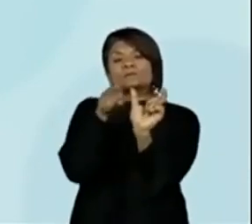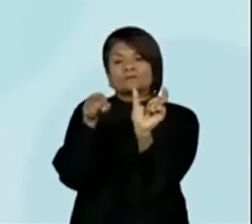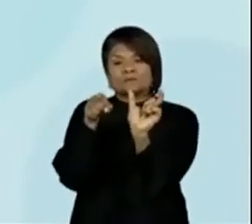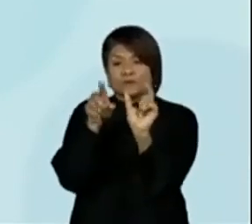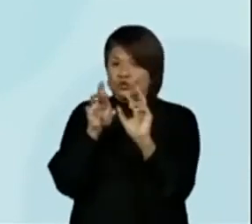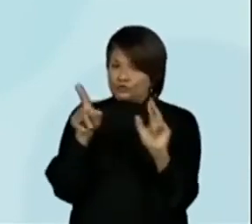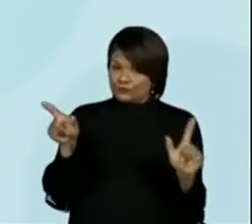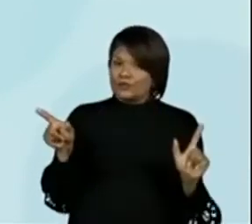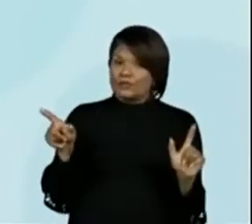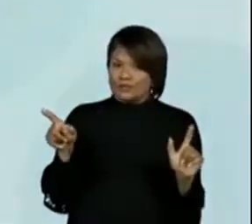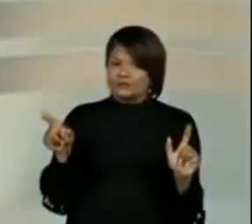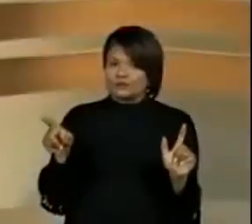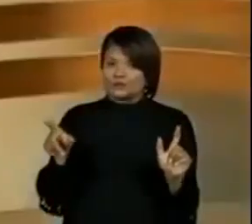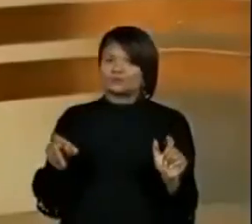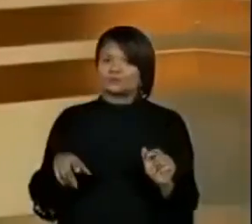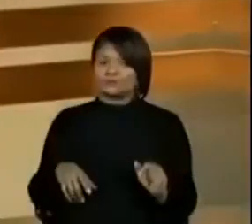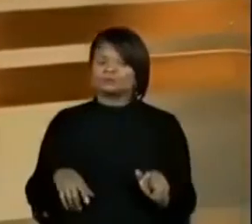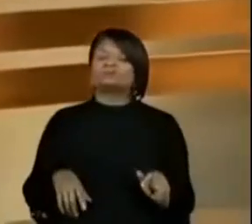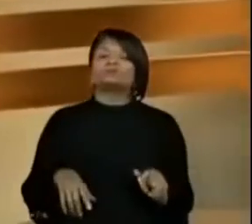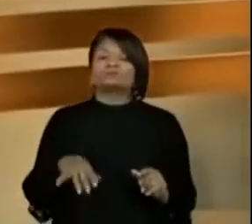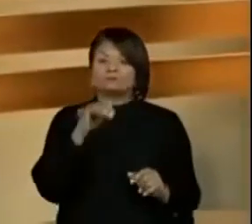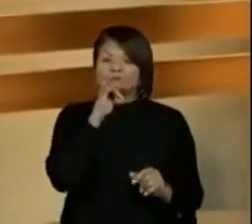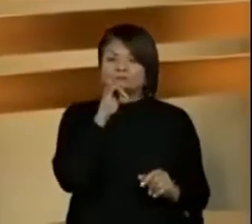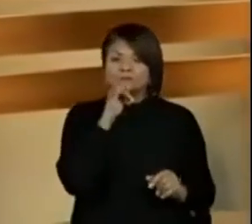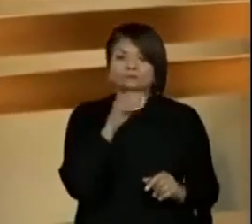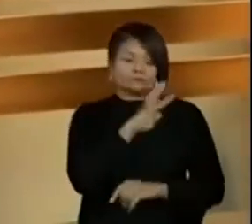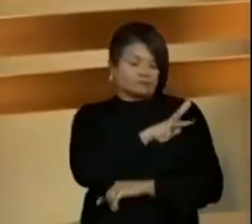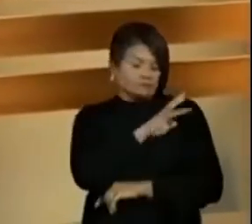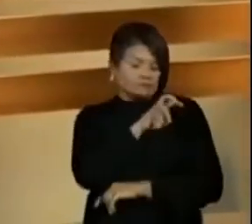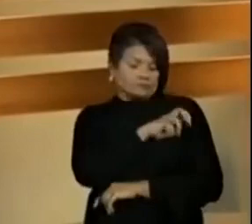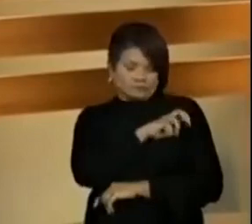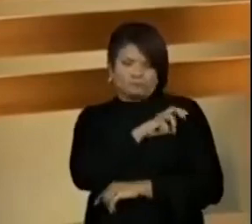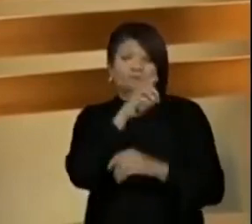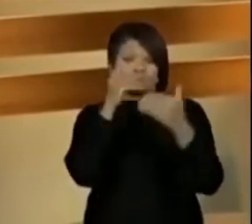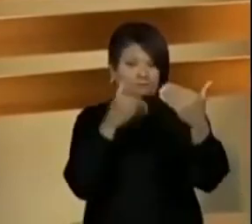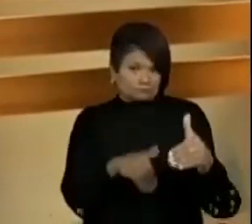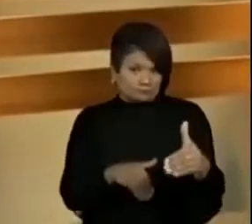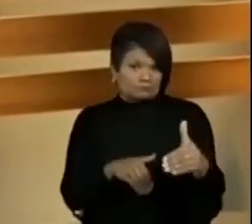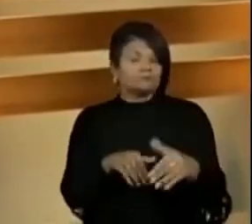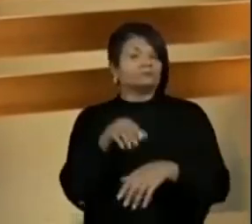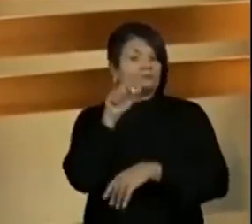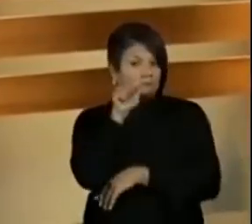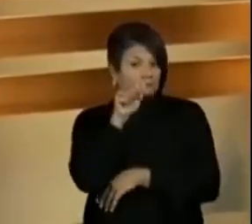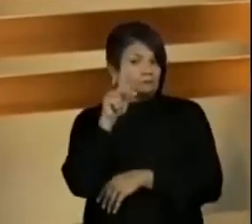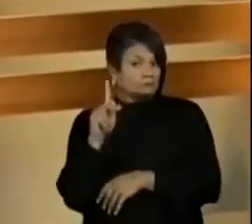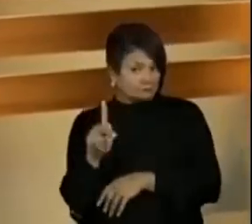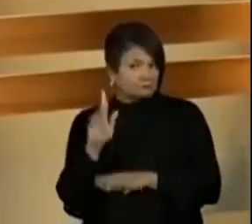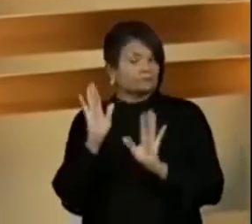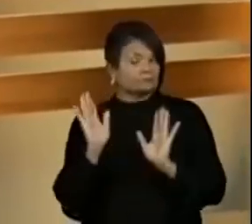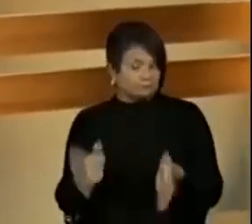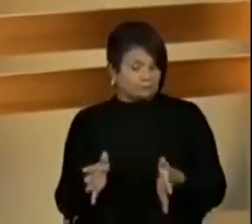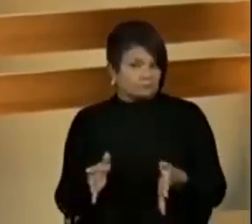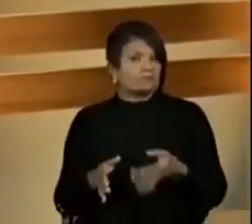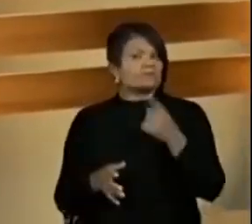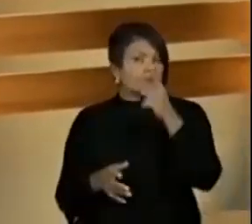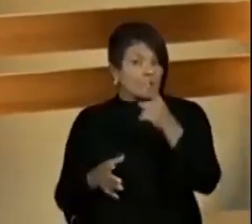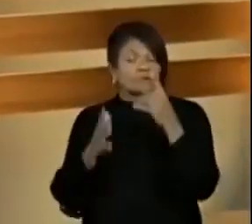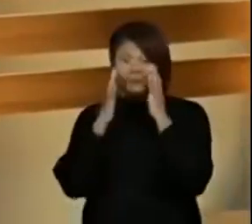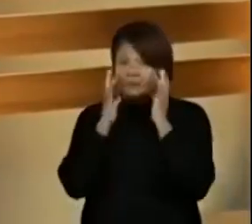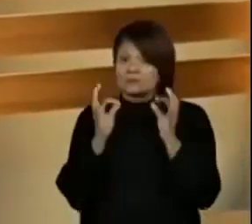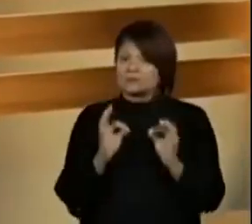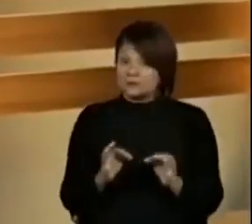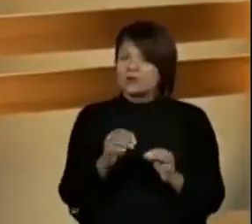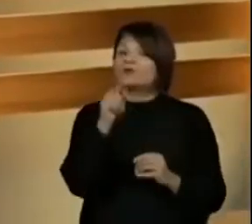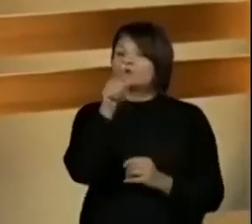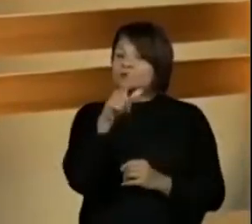ó. Vocês estão em EAP, quartos e quintos anos. Essa aula é do 5º ano. Então, veja bem, vocês